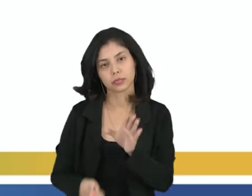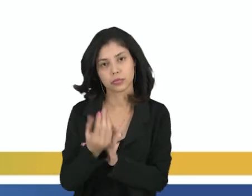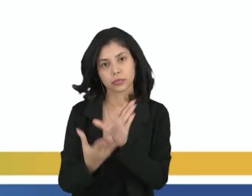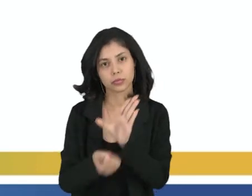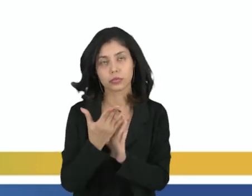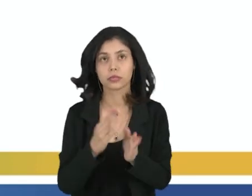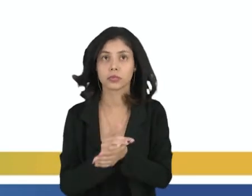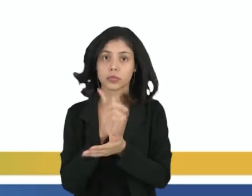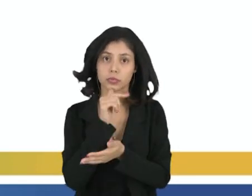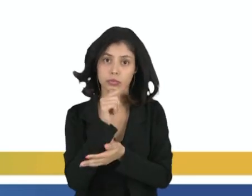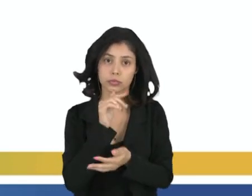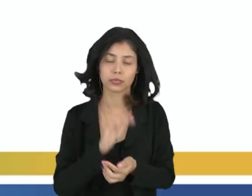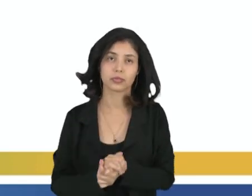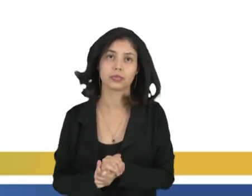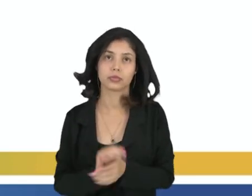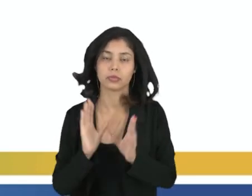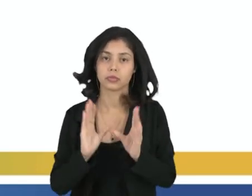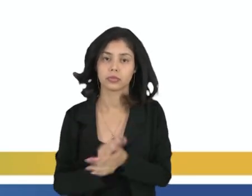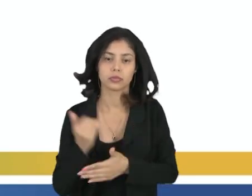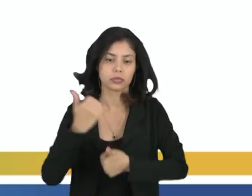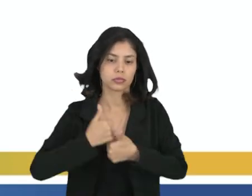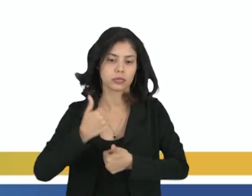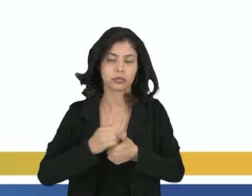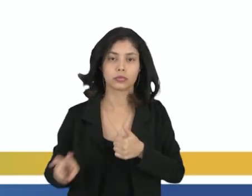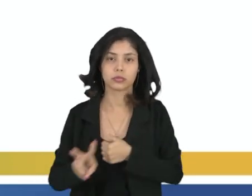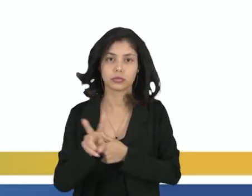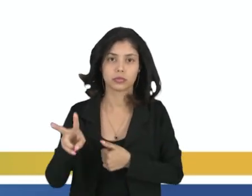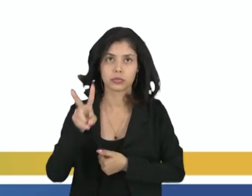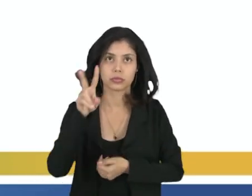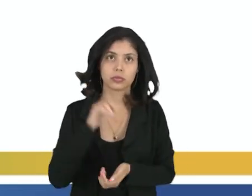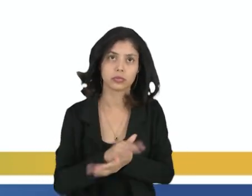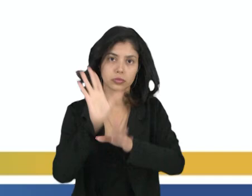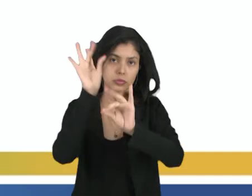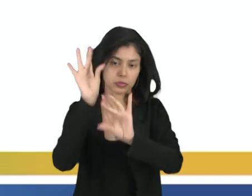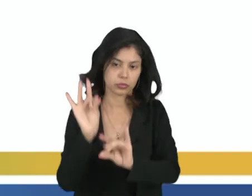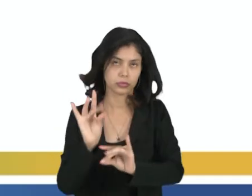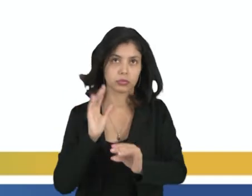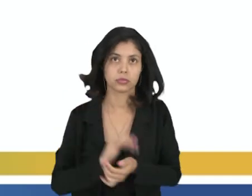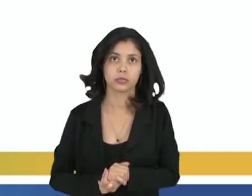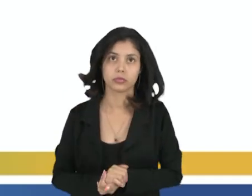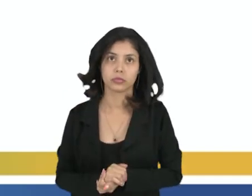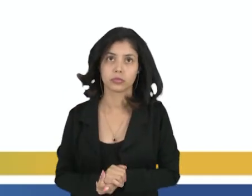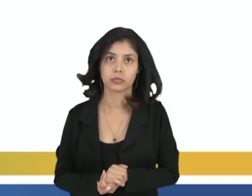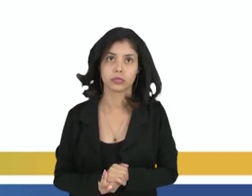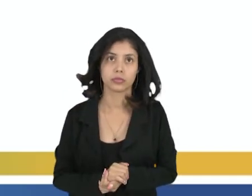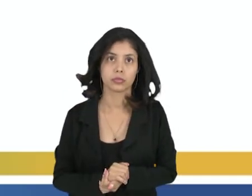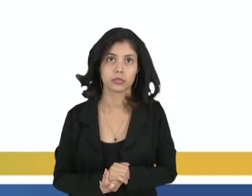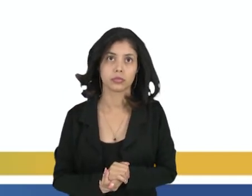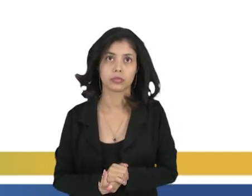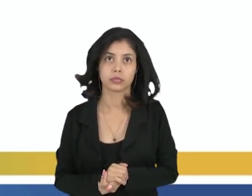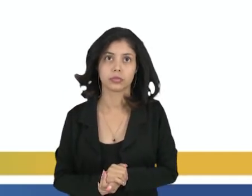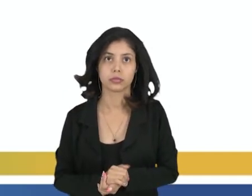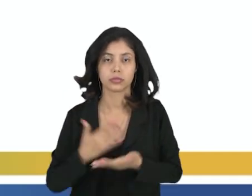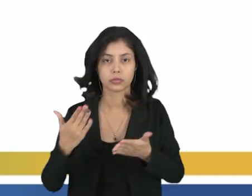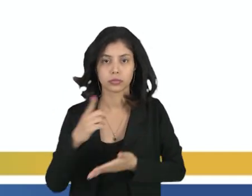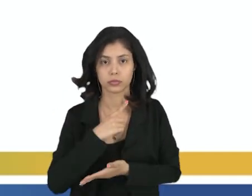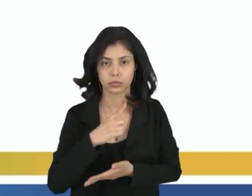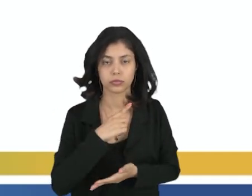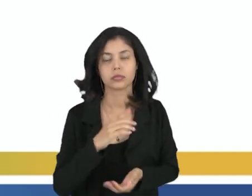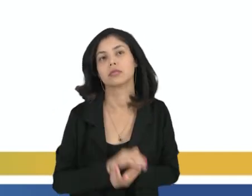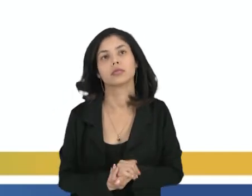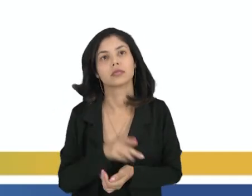iônico da água, substituindo aqui os valores em cada íon. Fazendo a multiplicação, nós temos